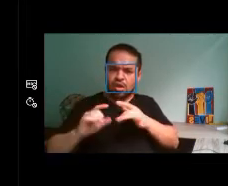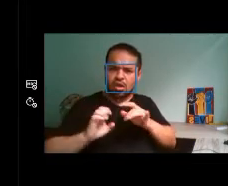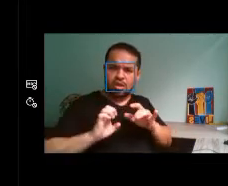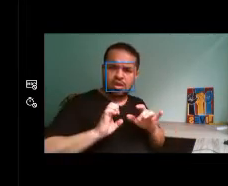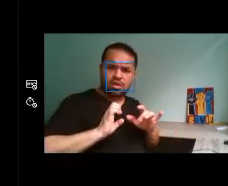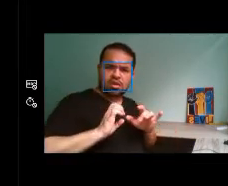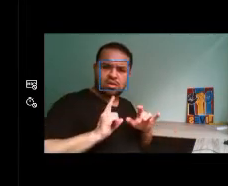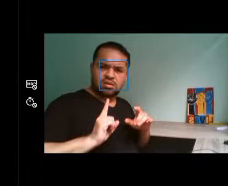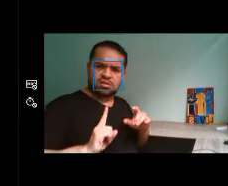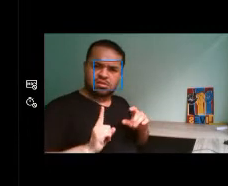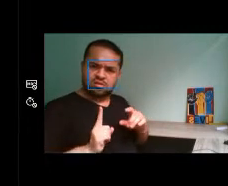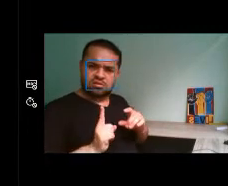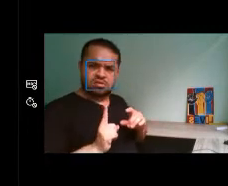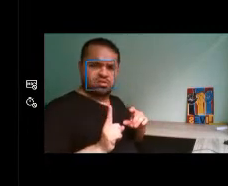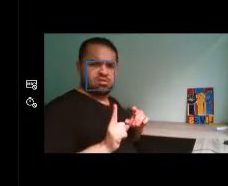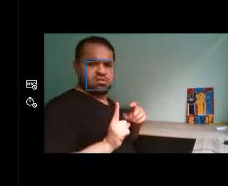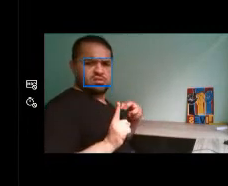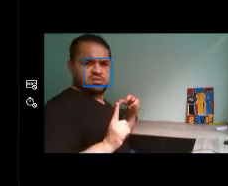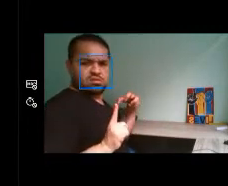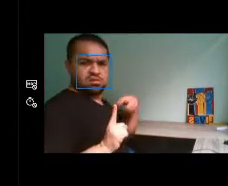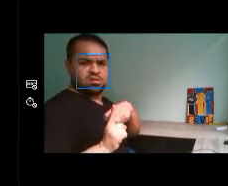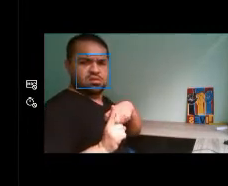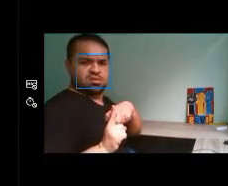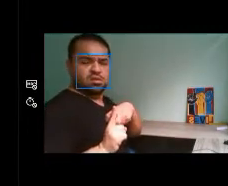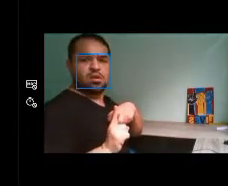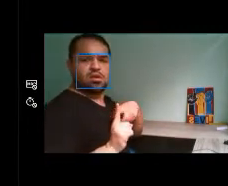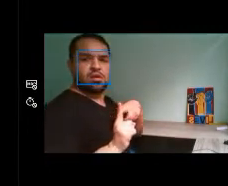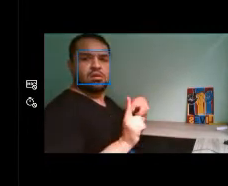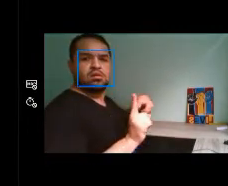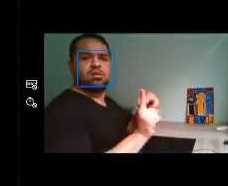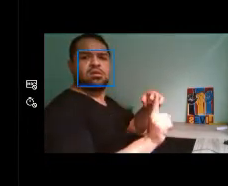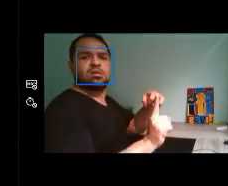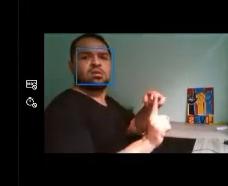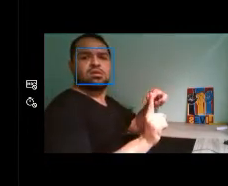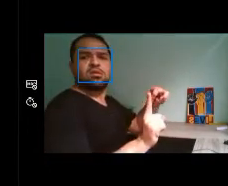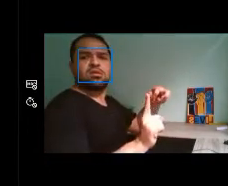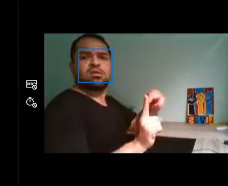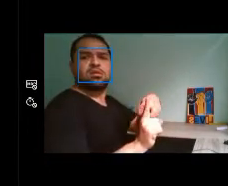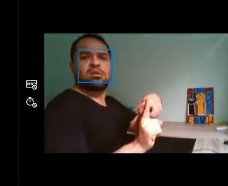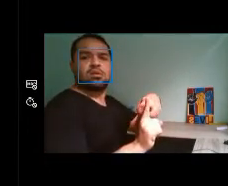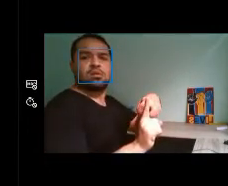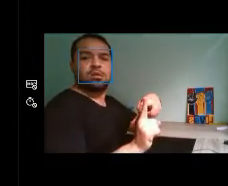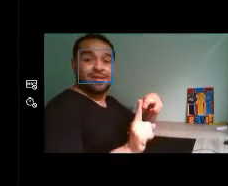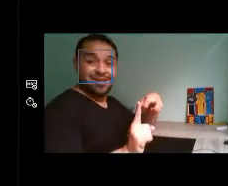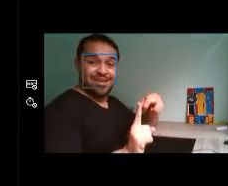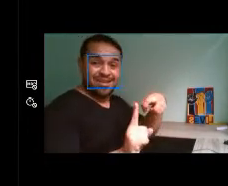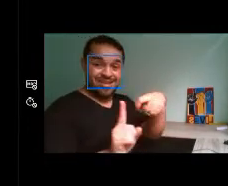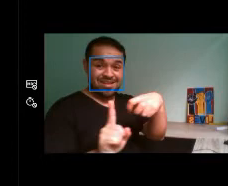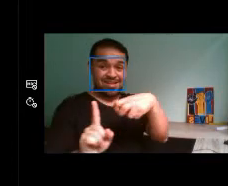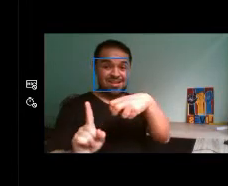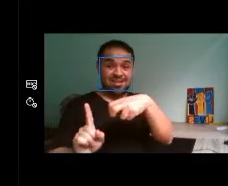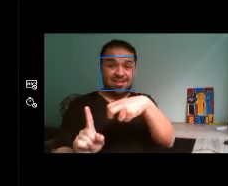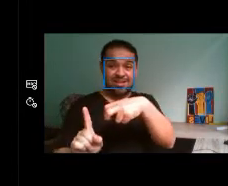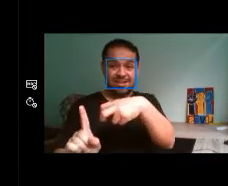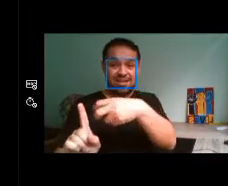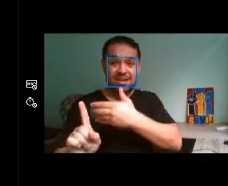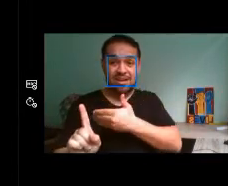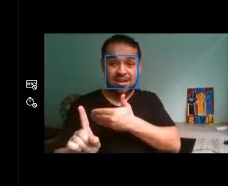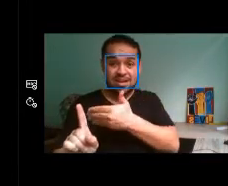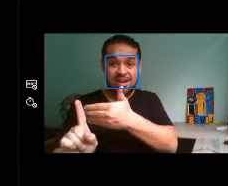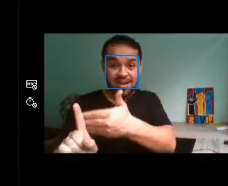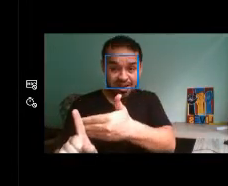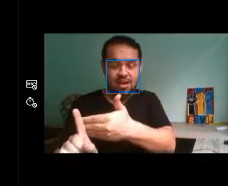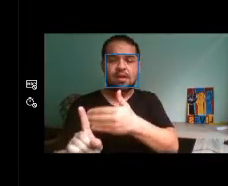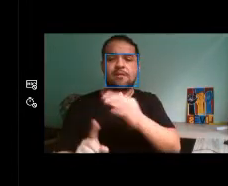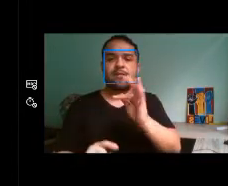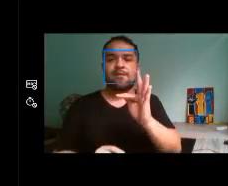está tocando no busto do lado esquerdo, está tocando, está em cima ou está na frente?